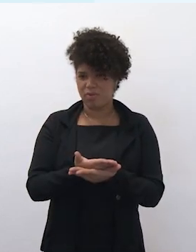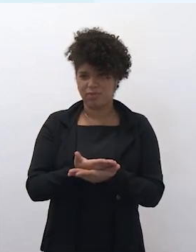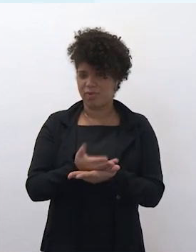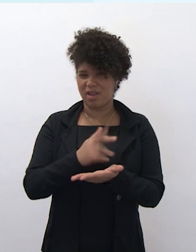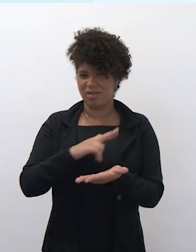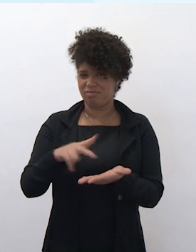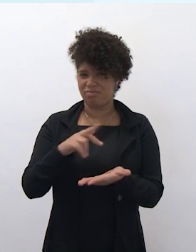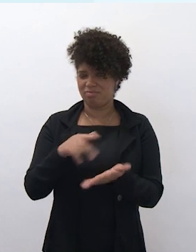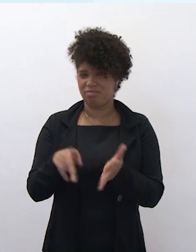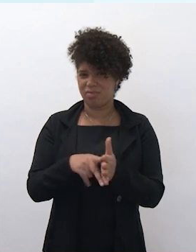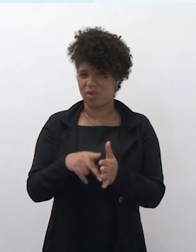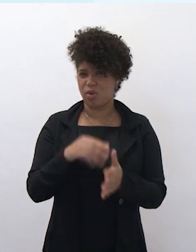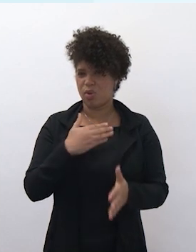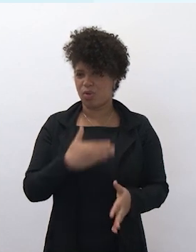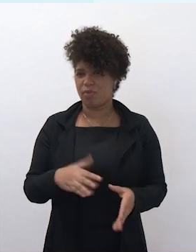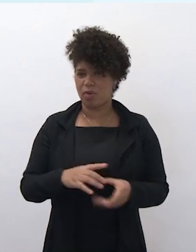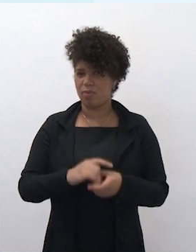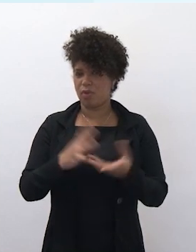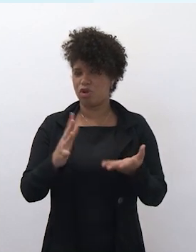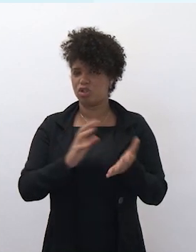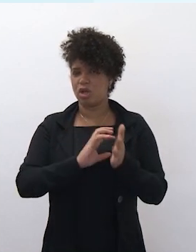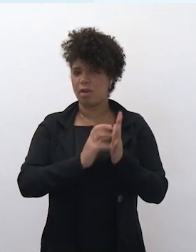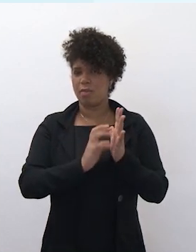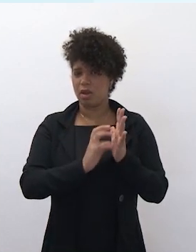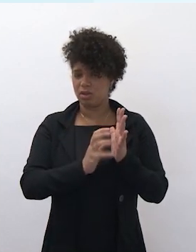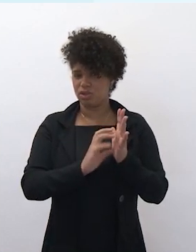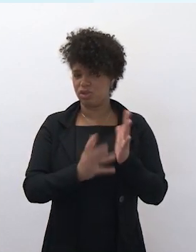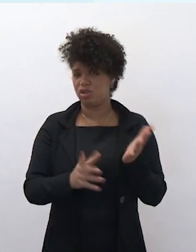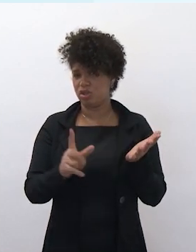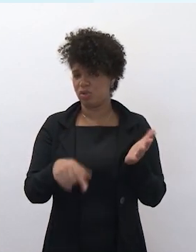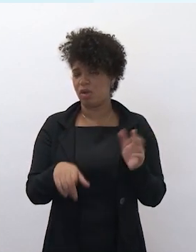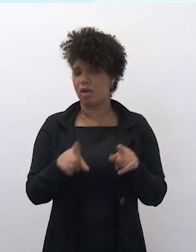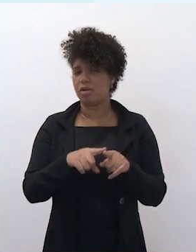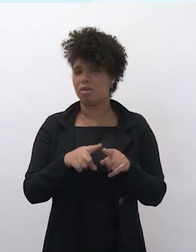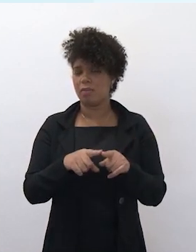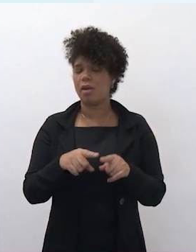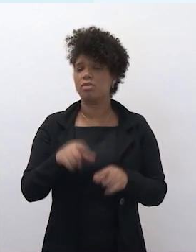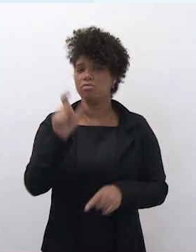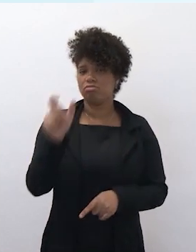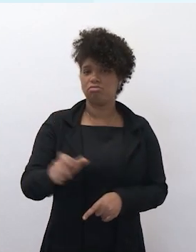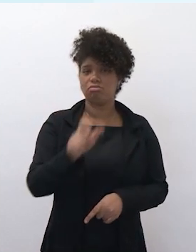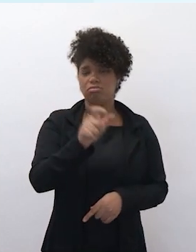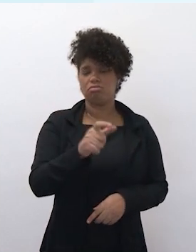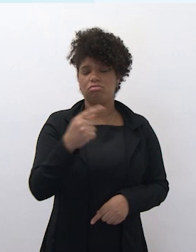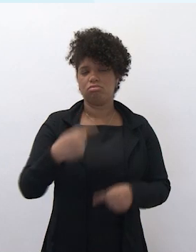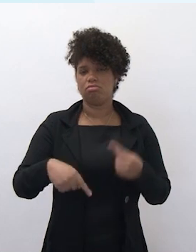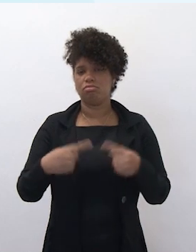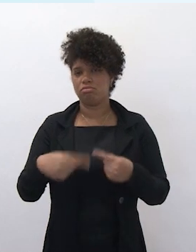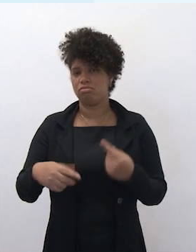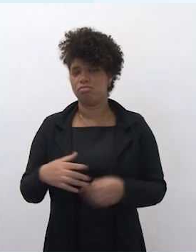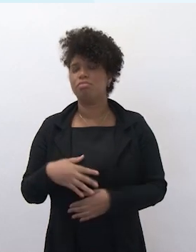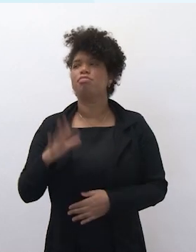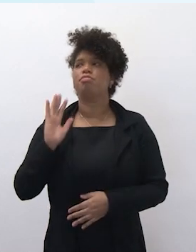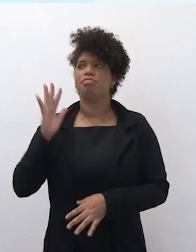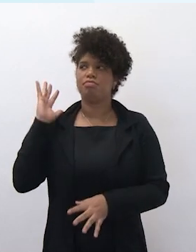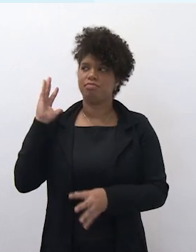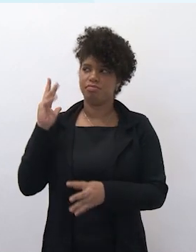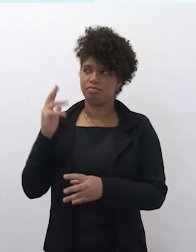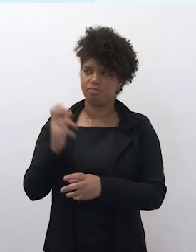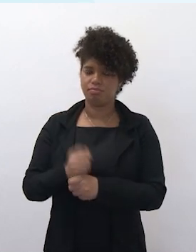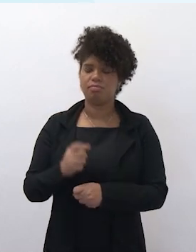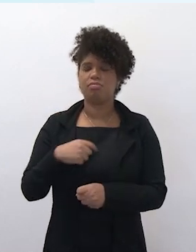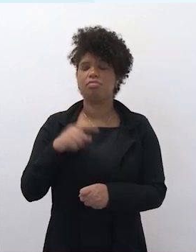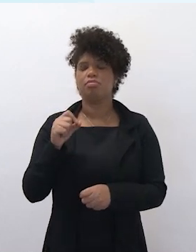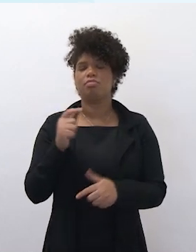instituições democráticas, tais como os partidos políticos, além dos próprios políticos, o que ocorre há décadas devido aos